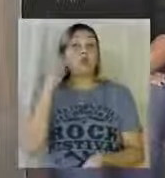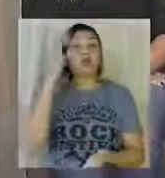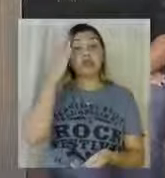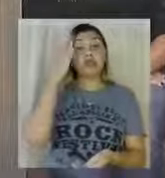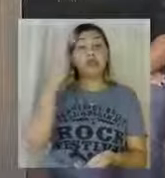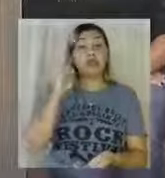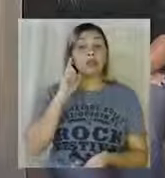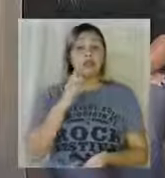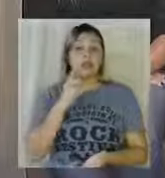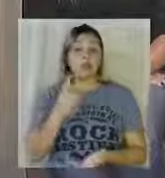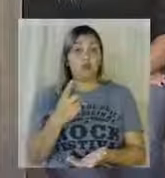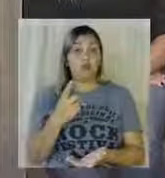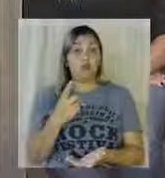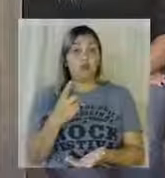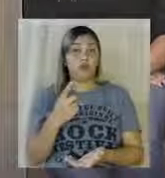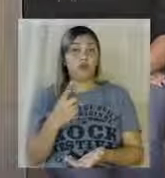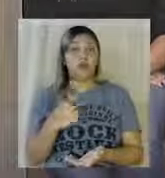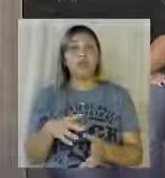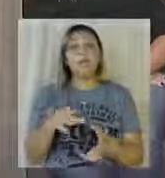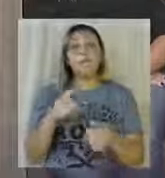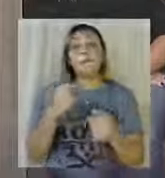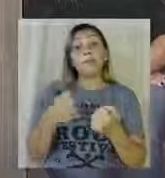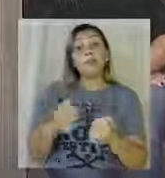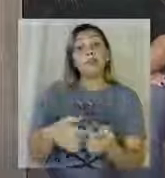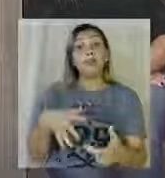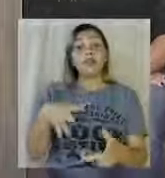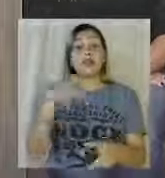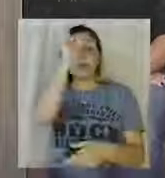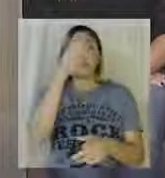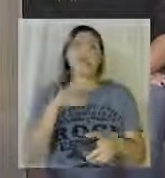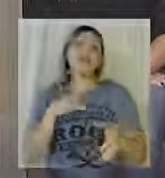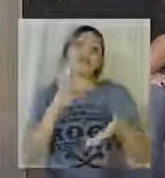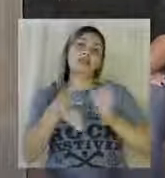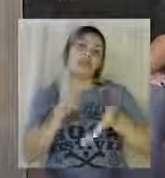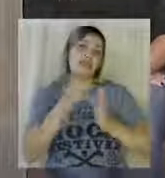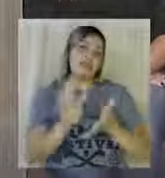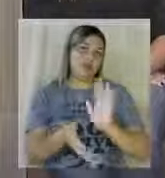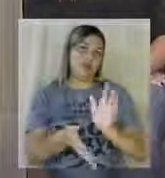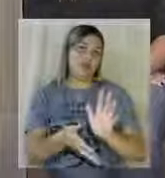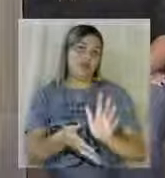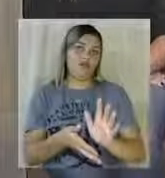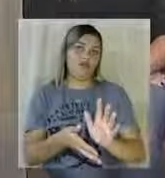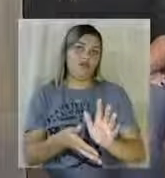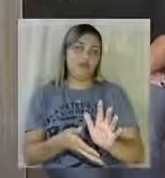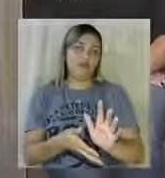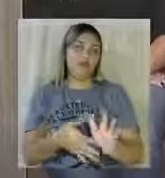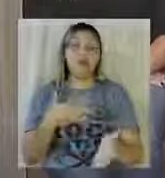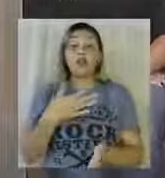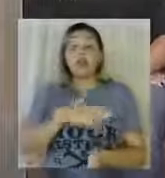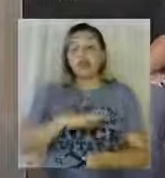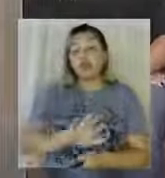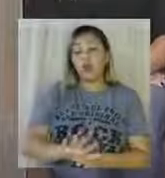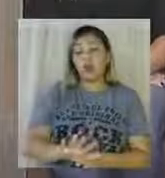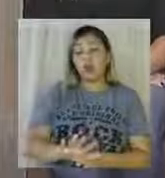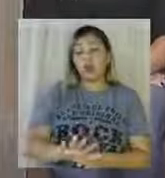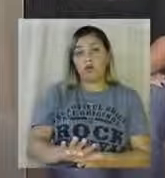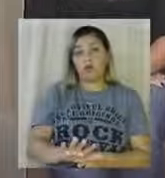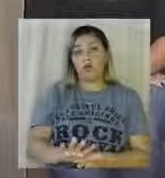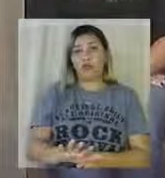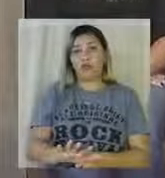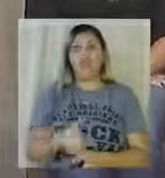precisa aprender Libras, ter uma experiência conjunta. Então não gosto de namorar ouvinte,